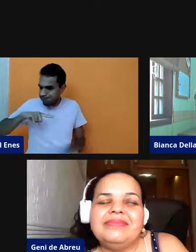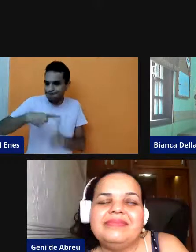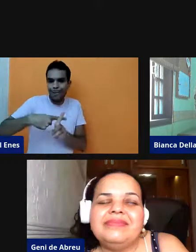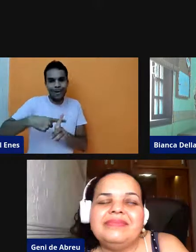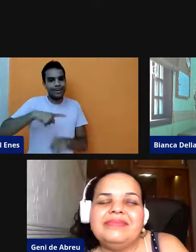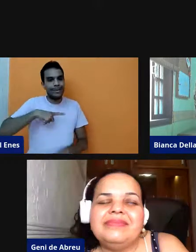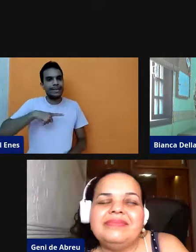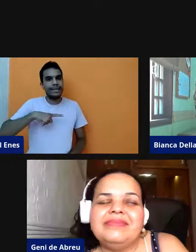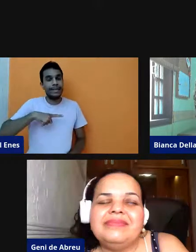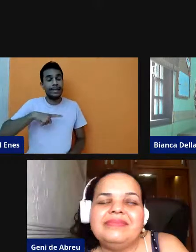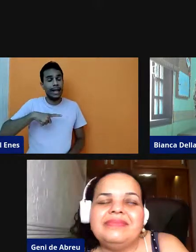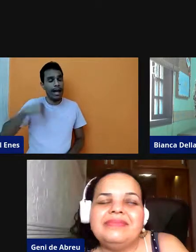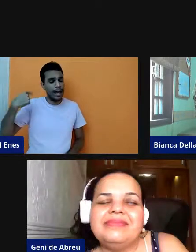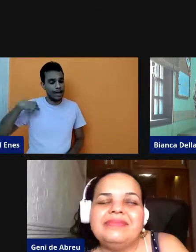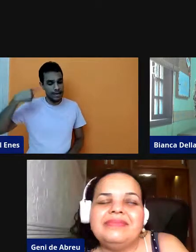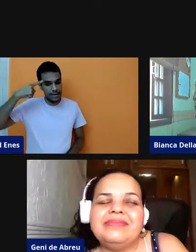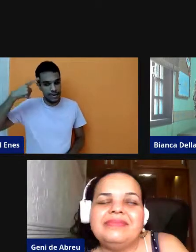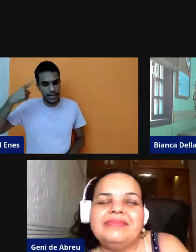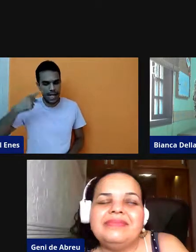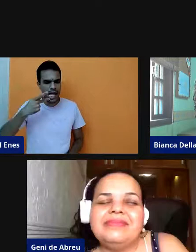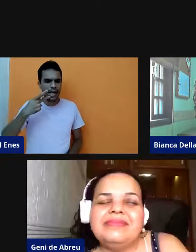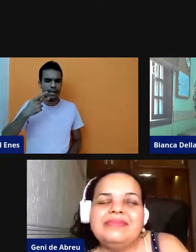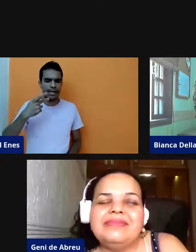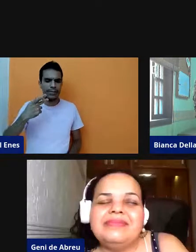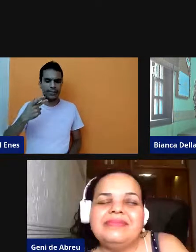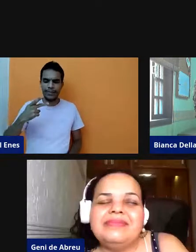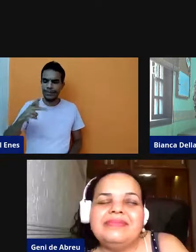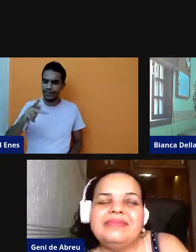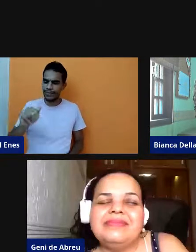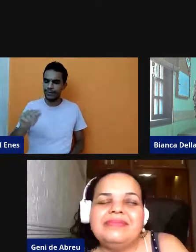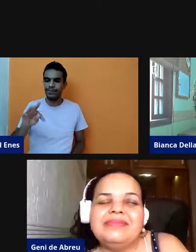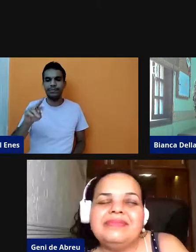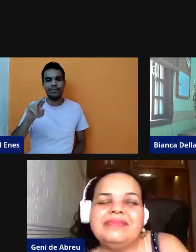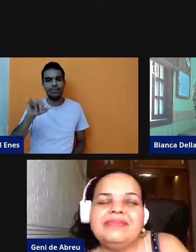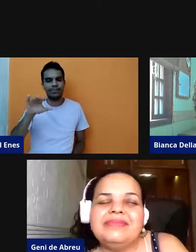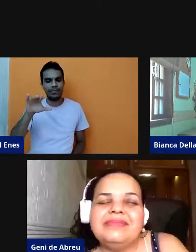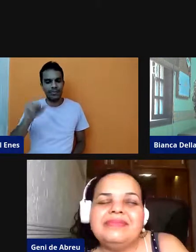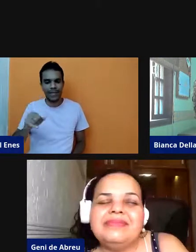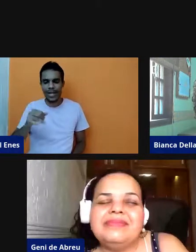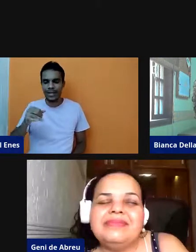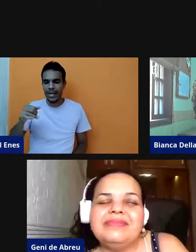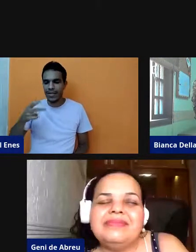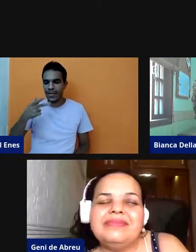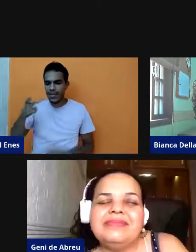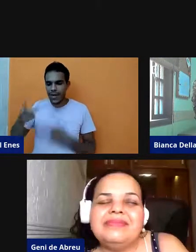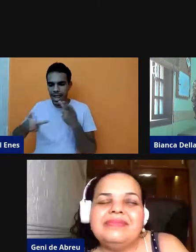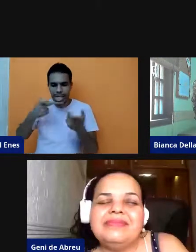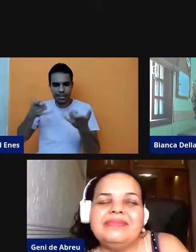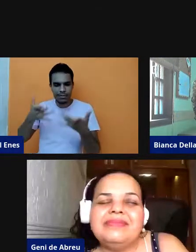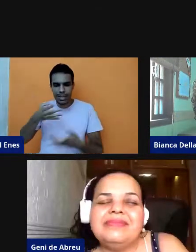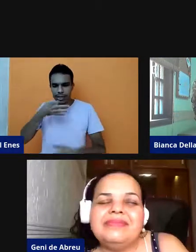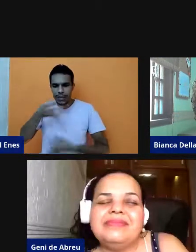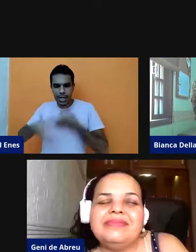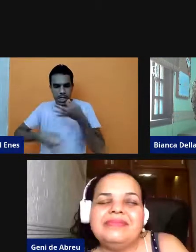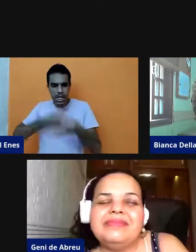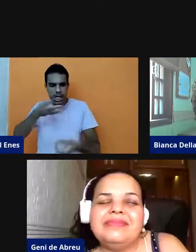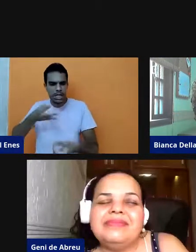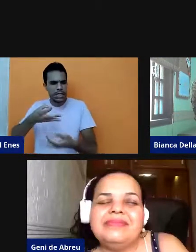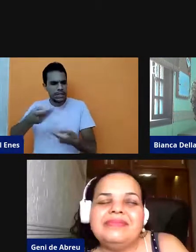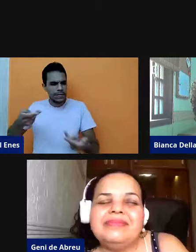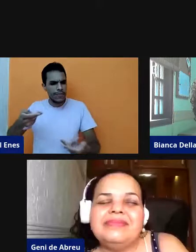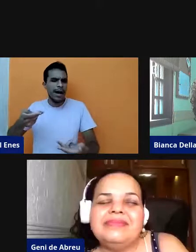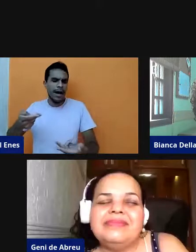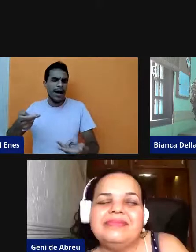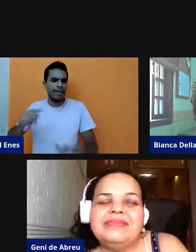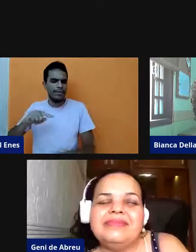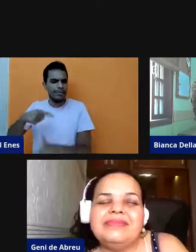eu lembrei, quando a Patrícia estava falando sobre as críticas, né? Realmente, houve muitas críticas positivas,